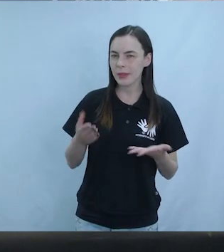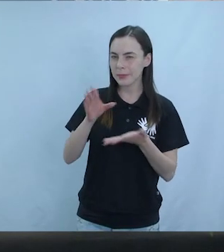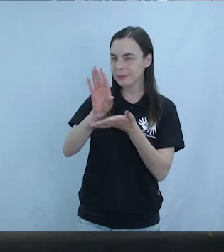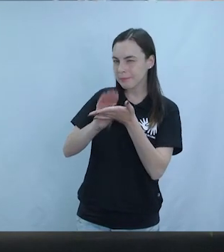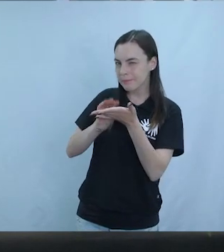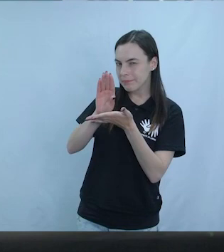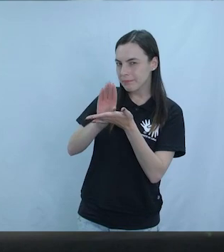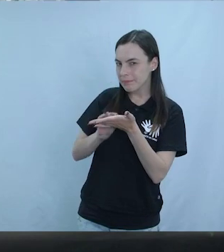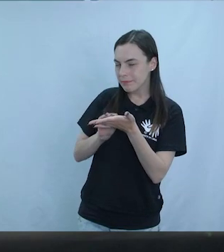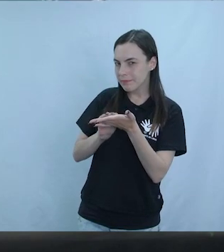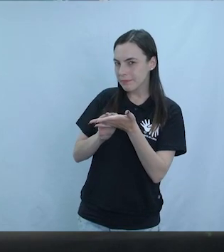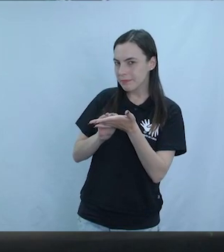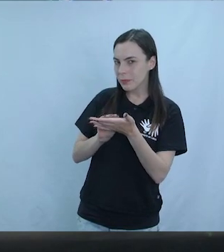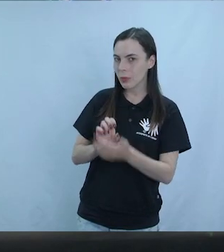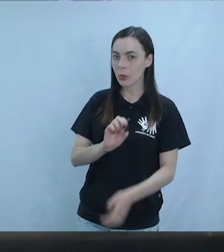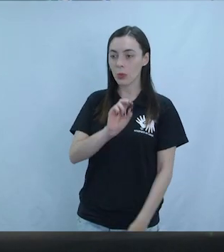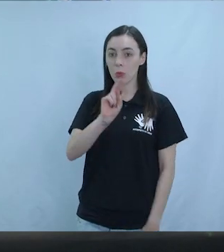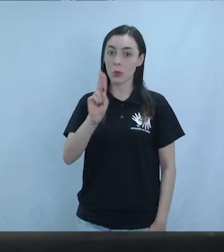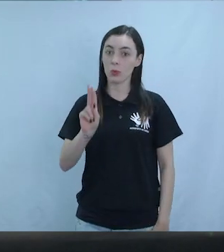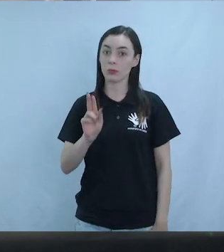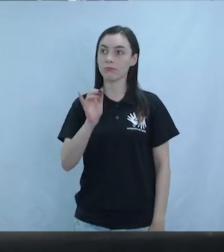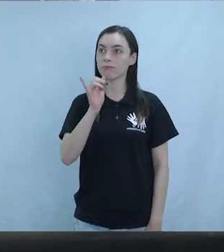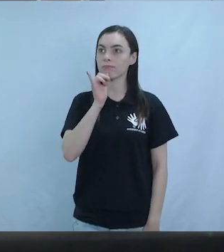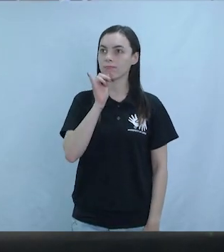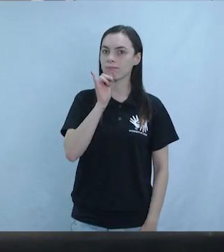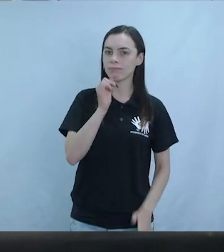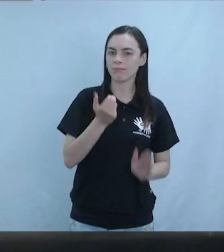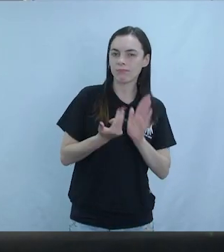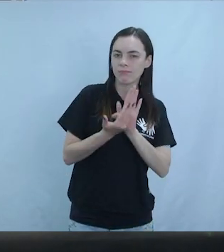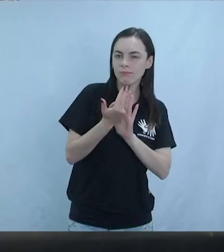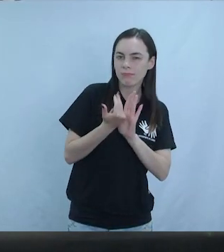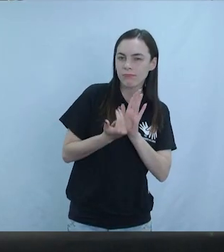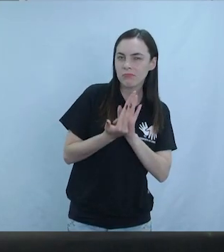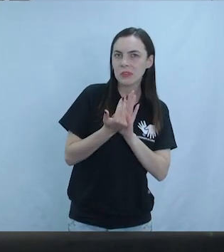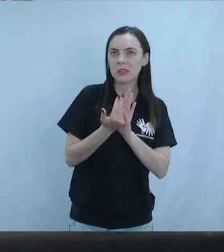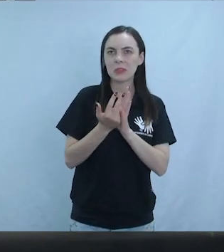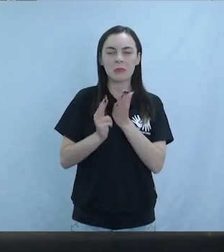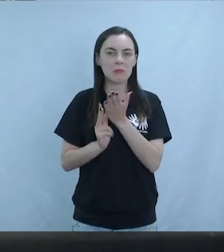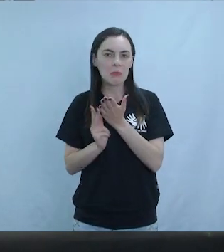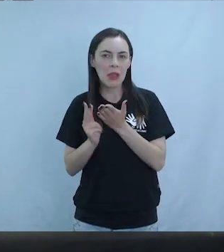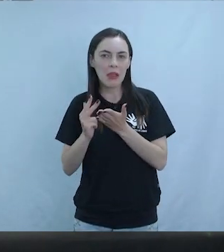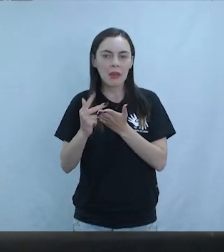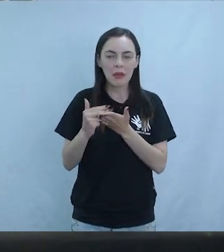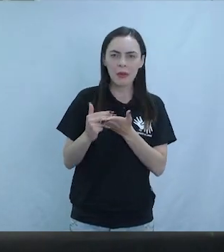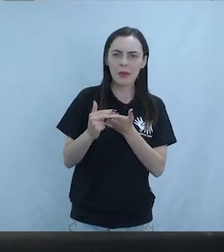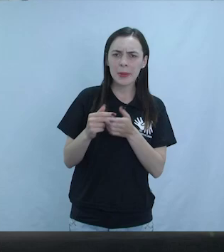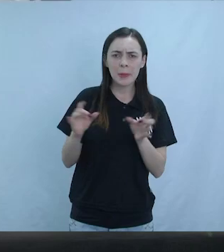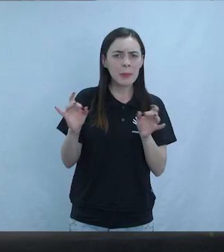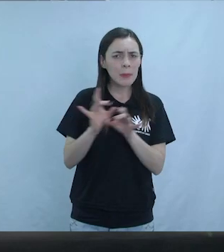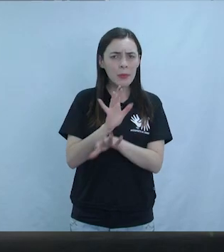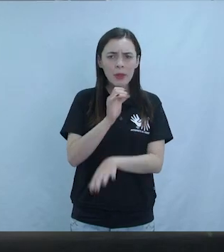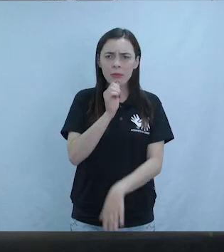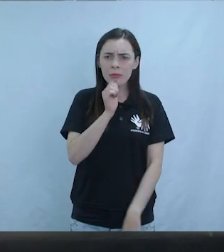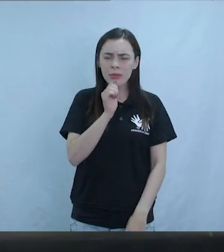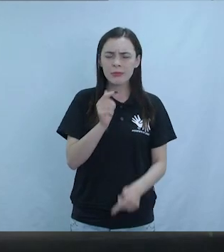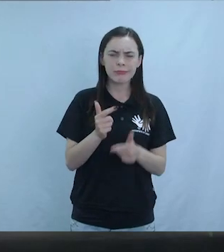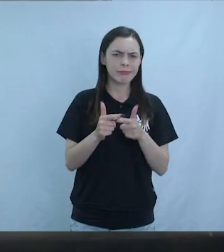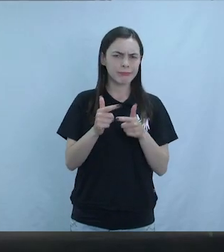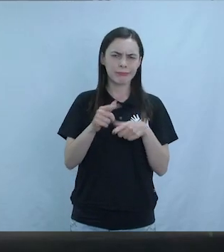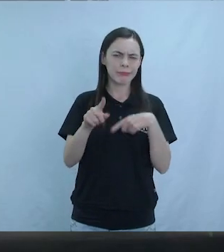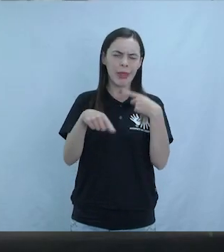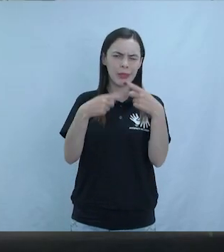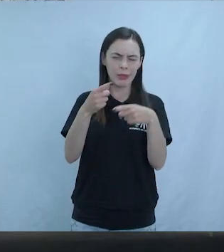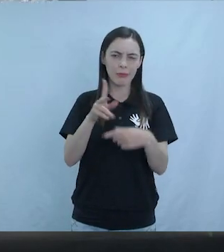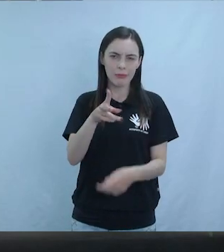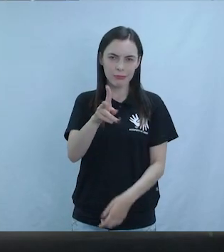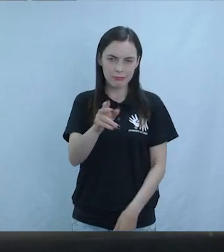E aí, registraram a palavra? Ou então fizeram o desenho ou o recorte? Se você não acabou, não tem